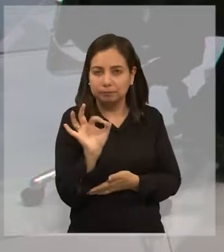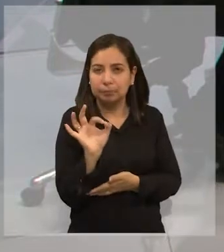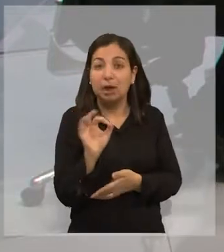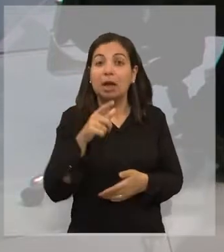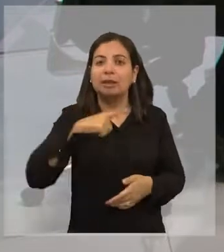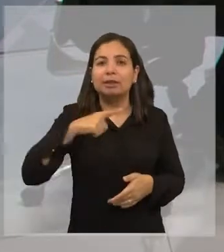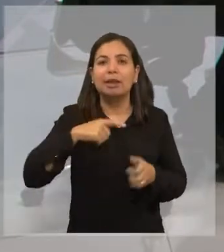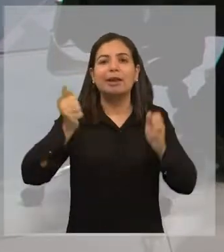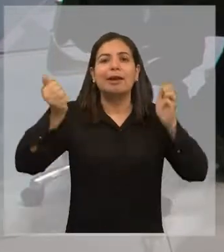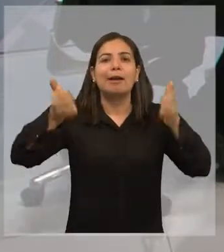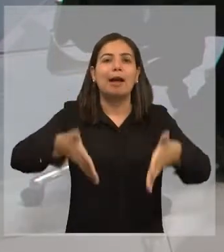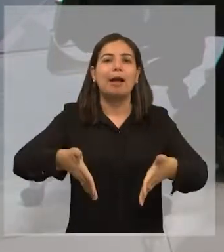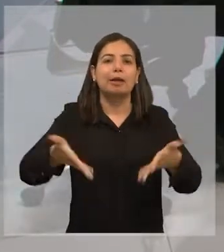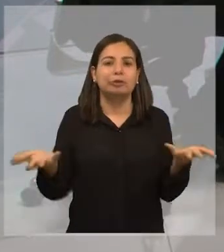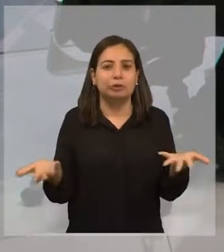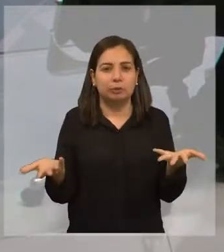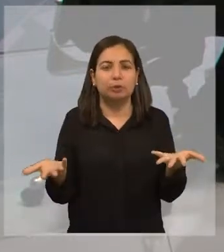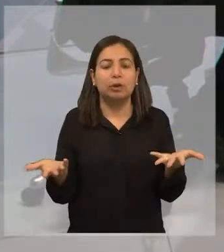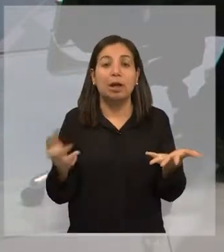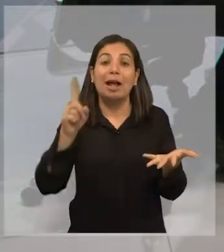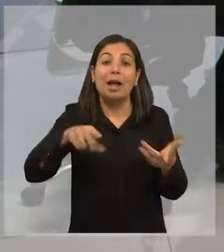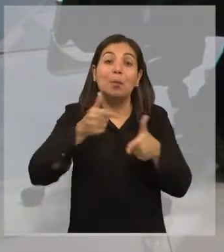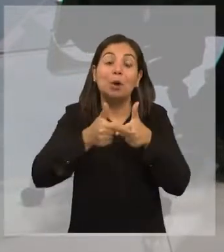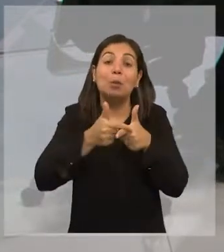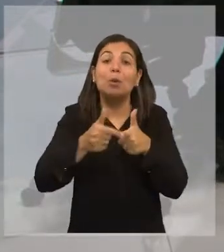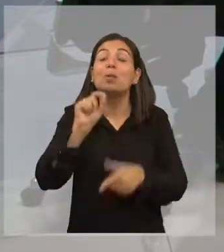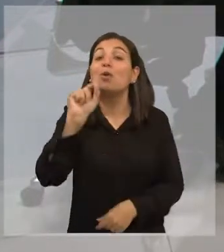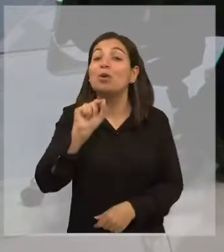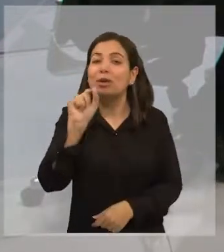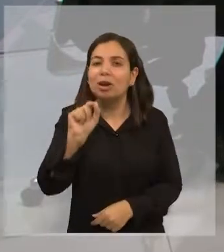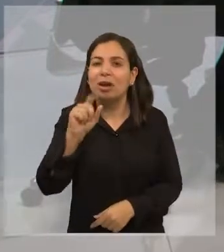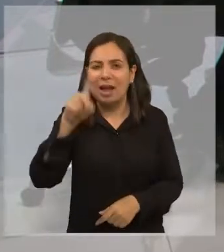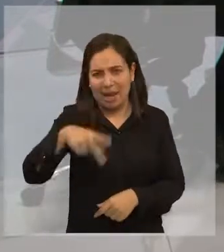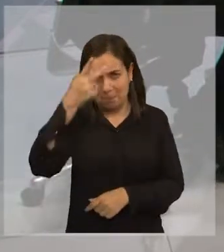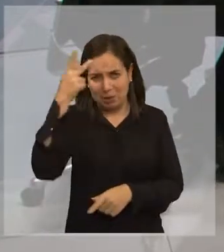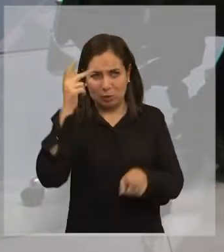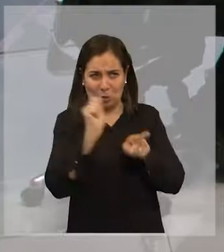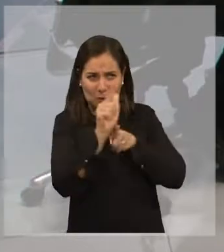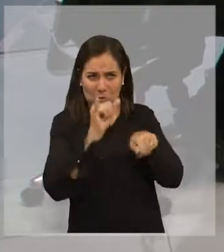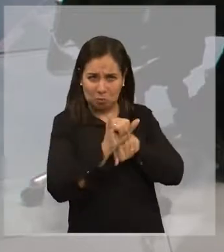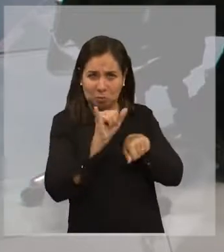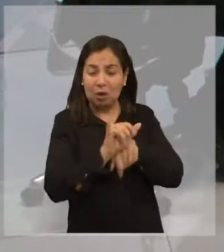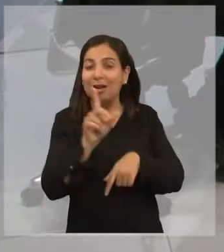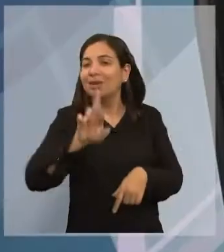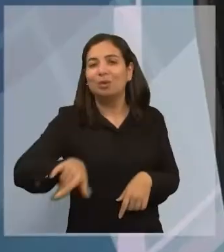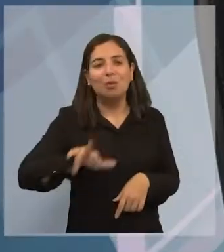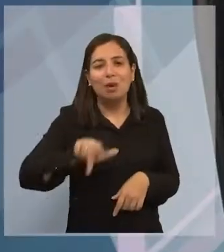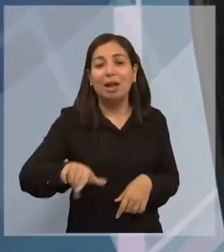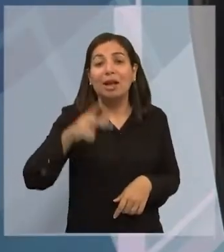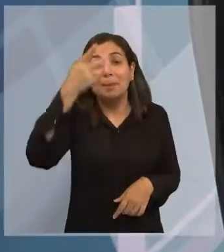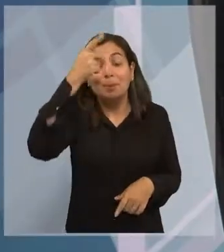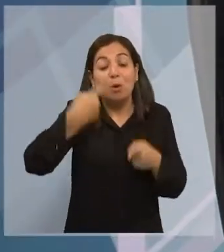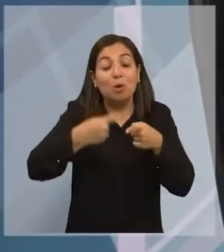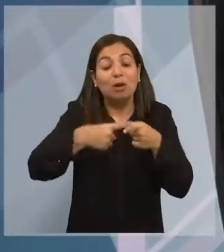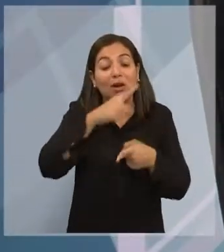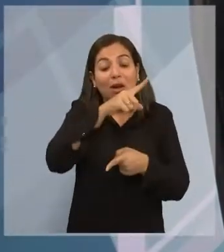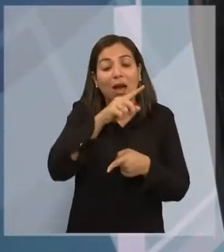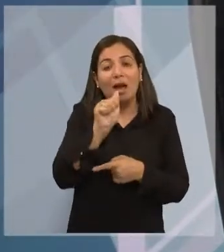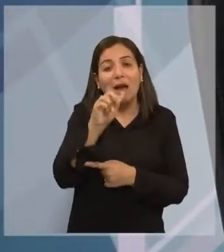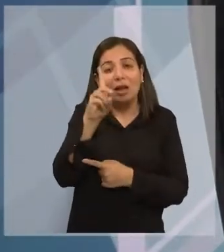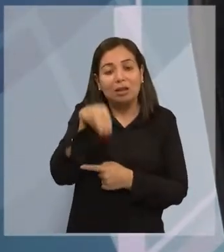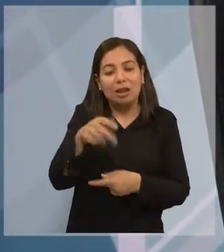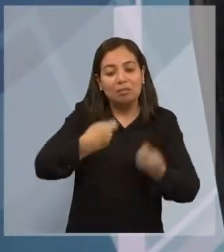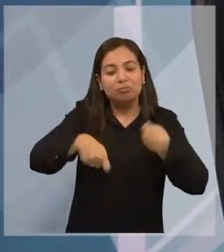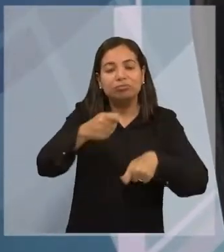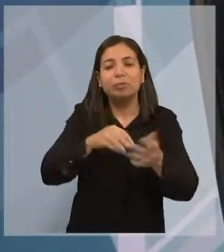foram todos gastos. Assim, o problema foi um problema de administração desses recursos. Esses recursos simplesmente foram jogados